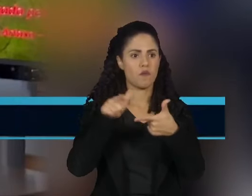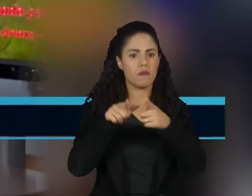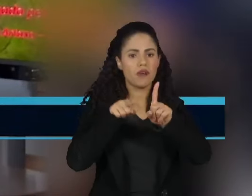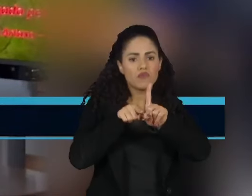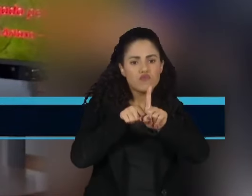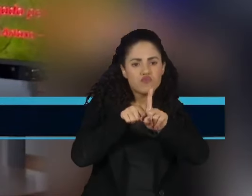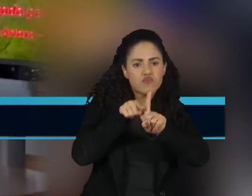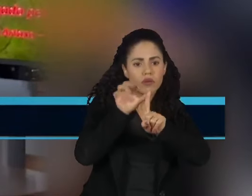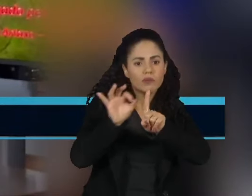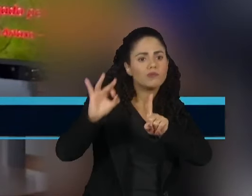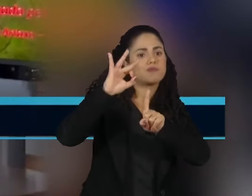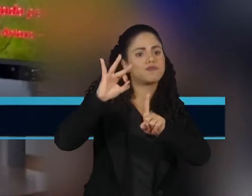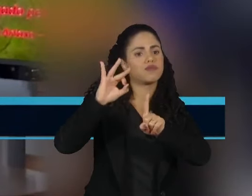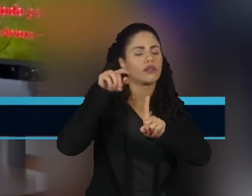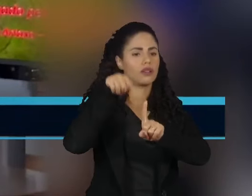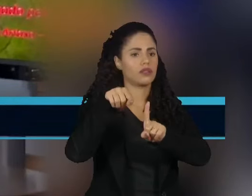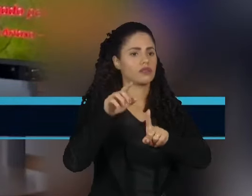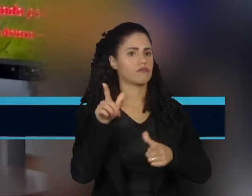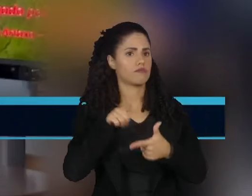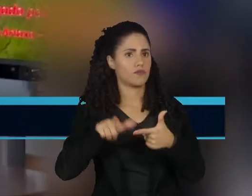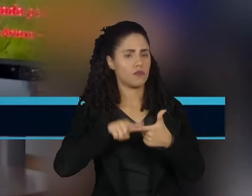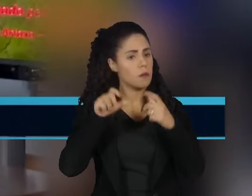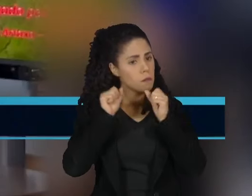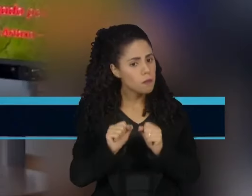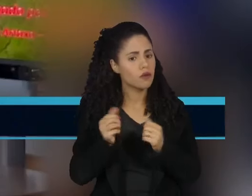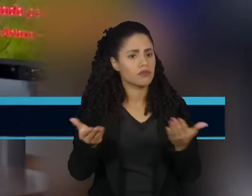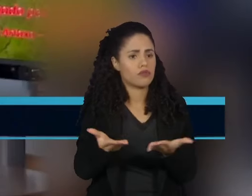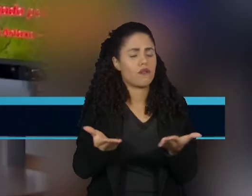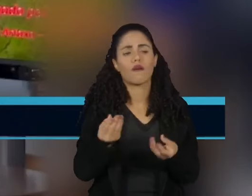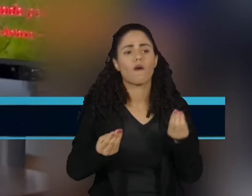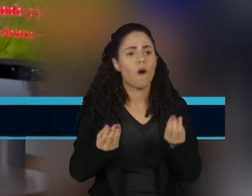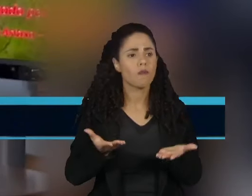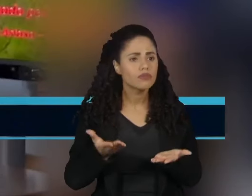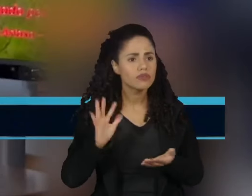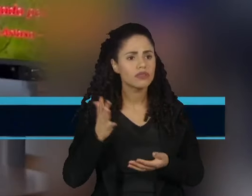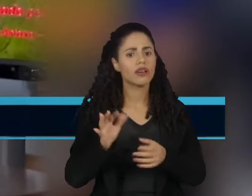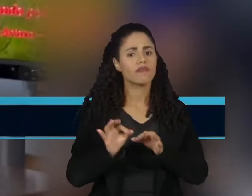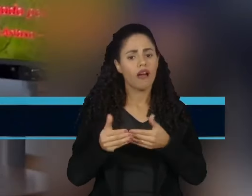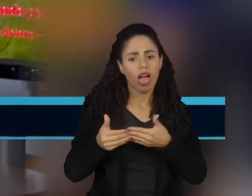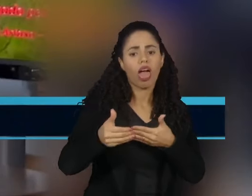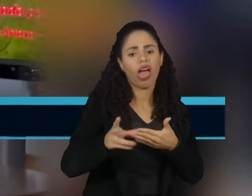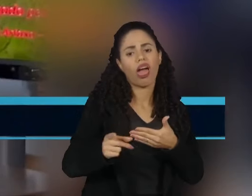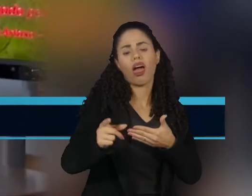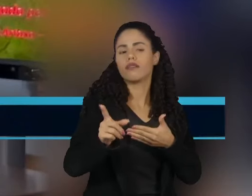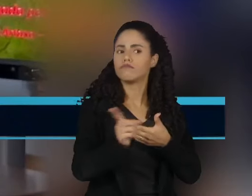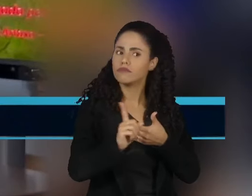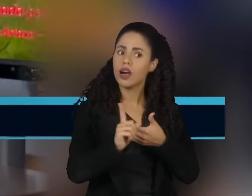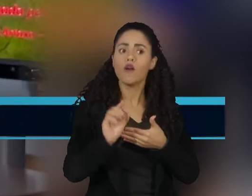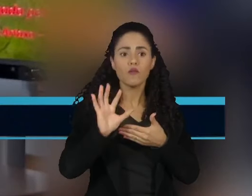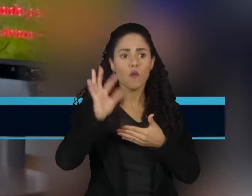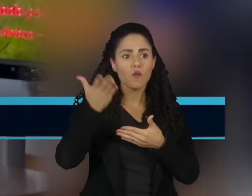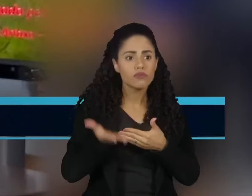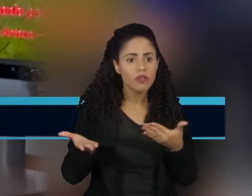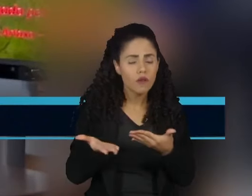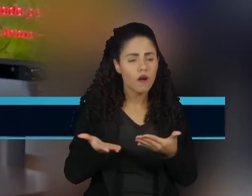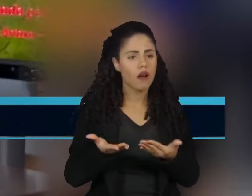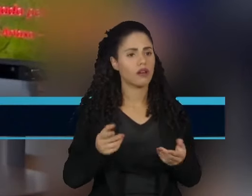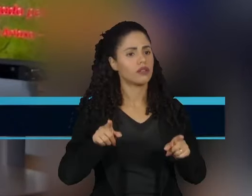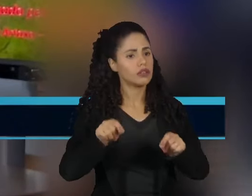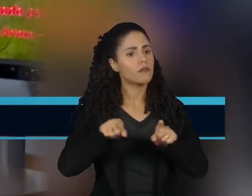climático global e esse colapso pode não estar muito longe, né? E o Brasil, com a sua